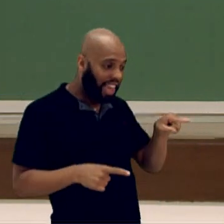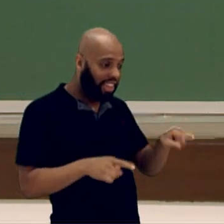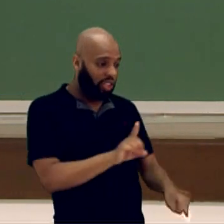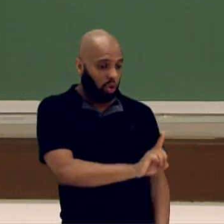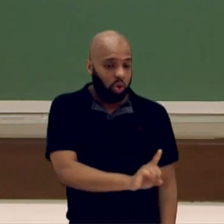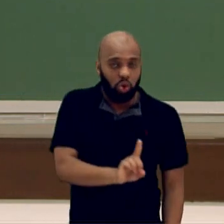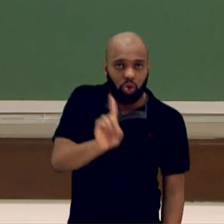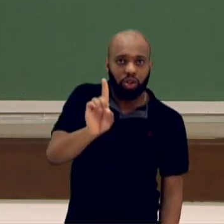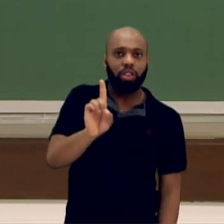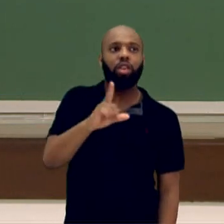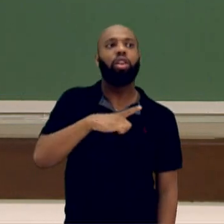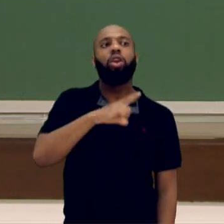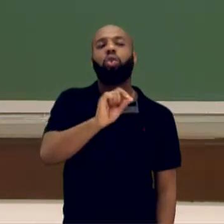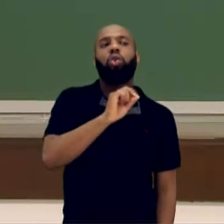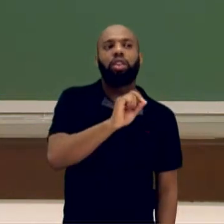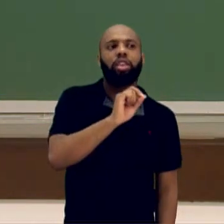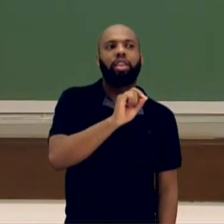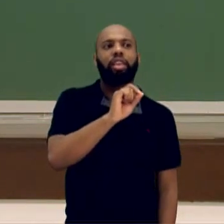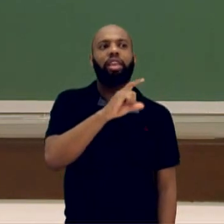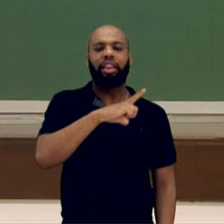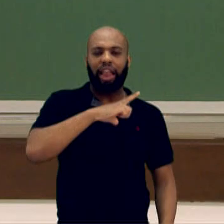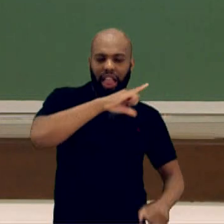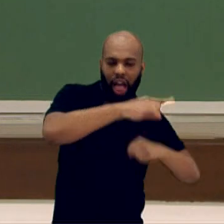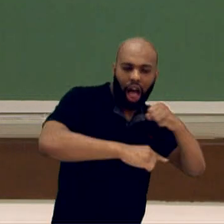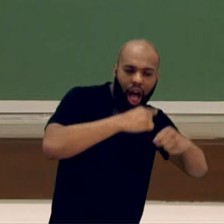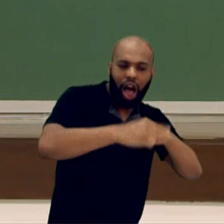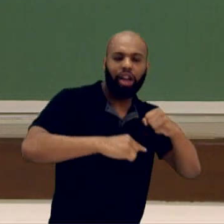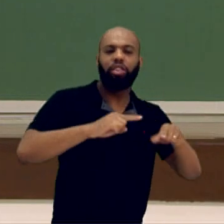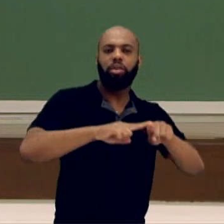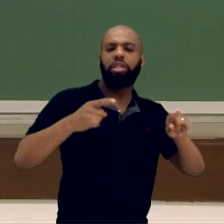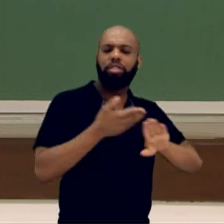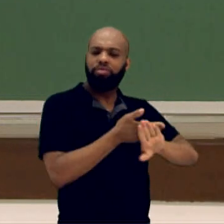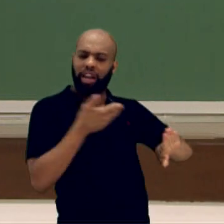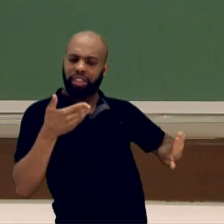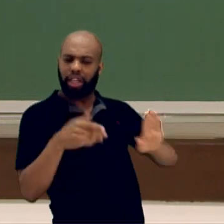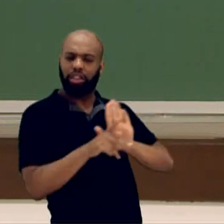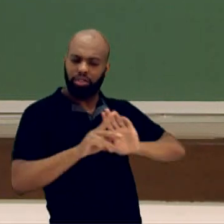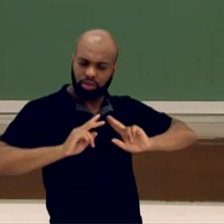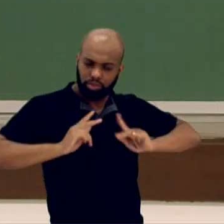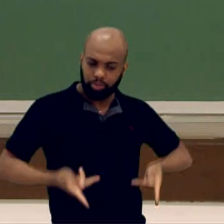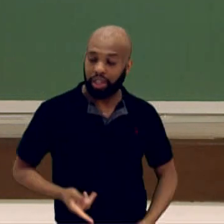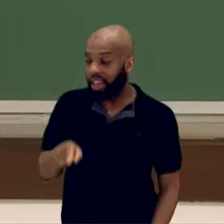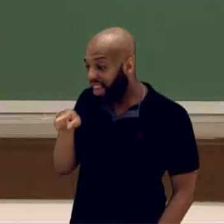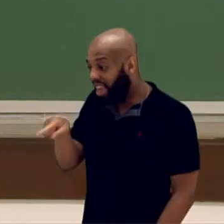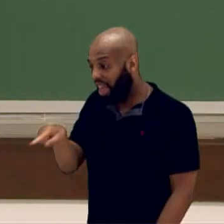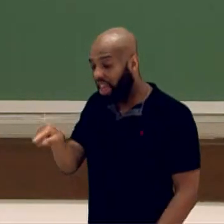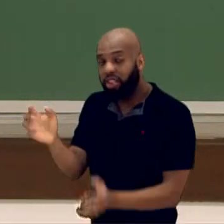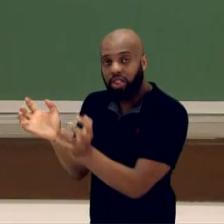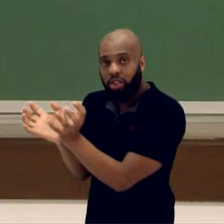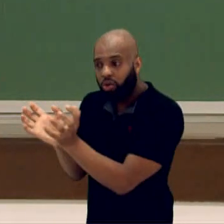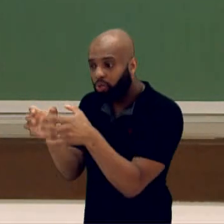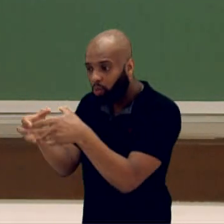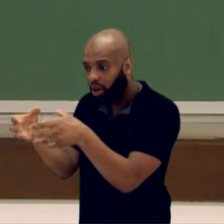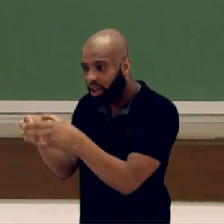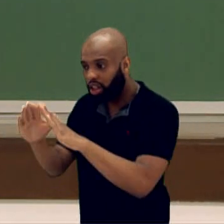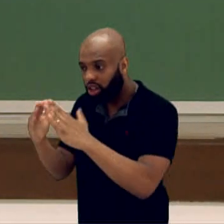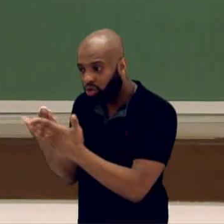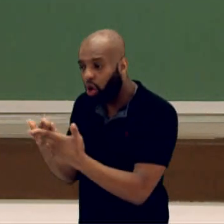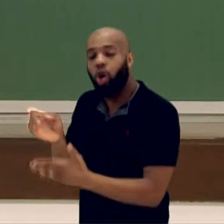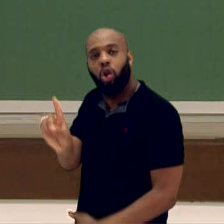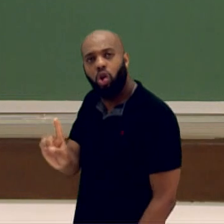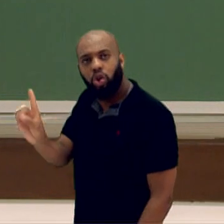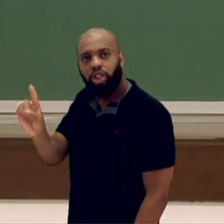deuses são feitos de átomos, né, mas estão afastados do ser humano, para os estoicos os deuses